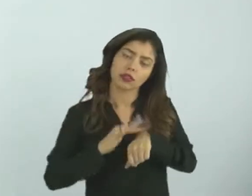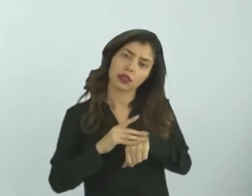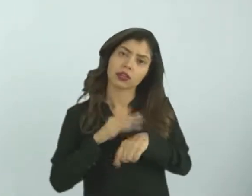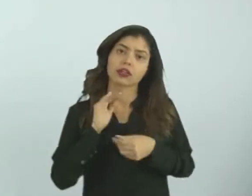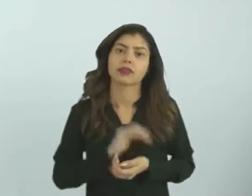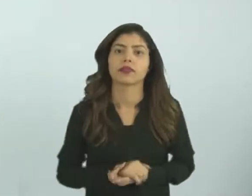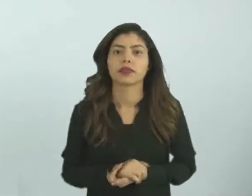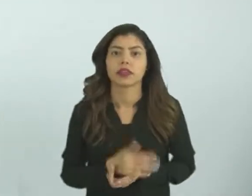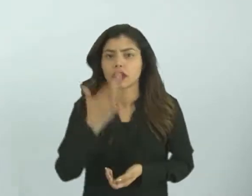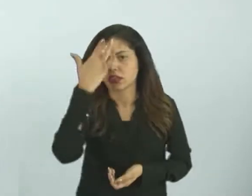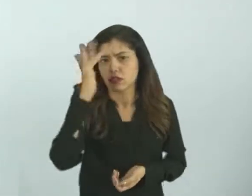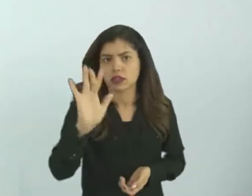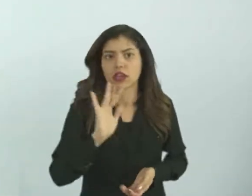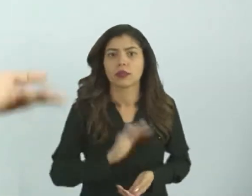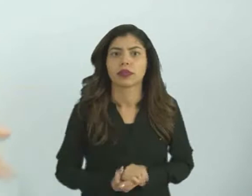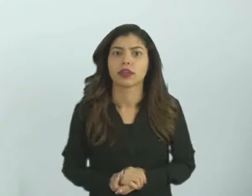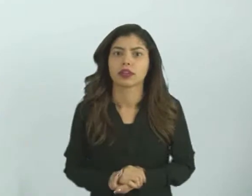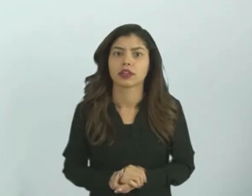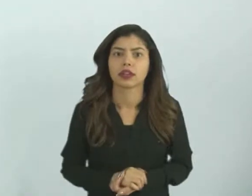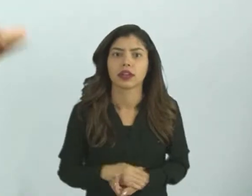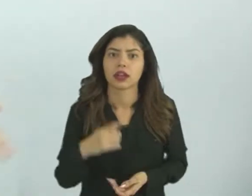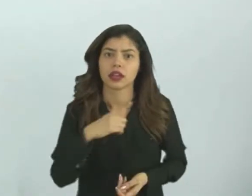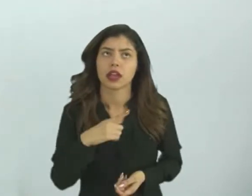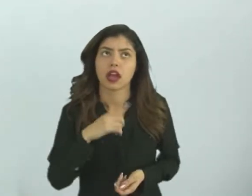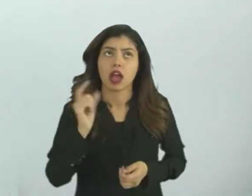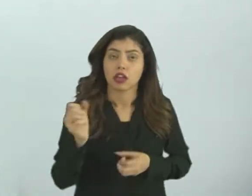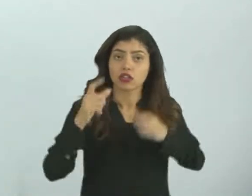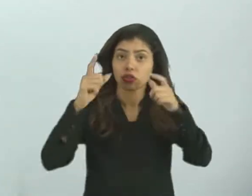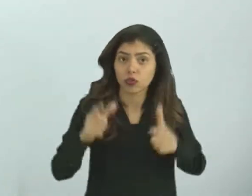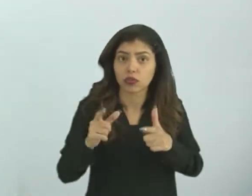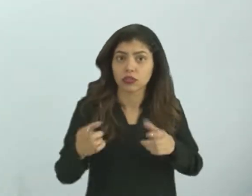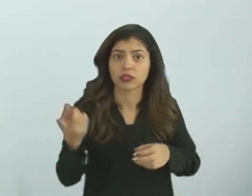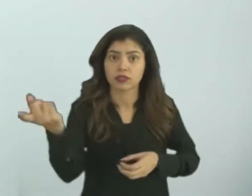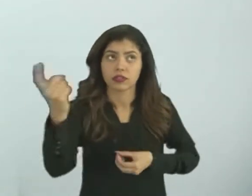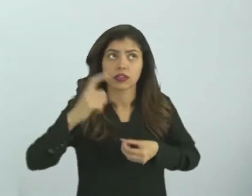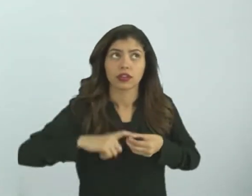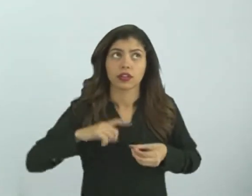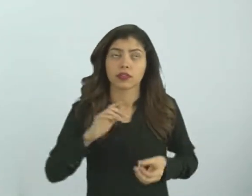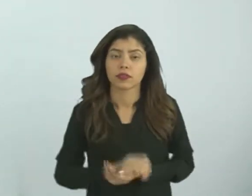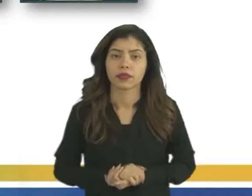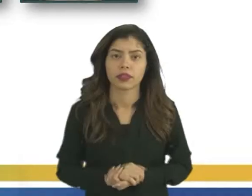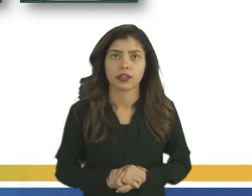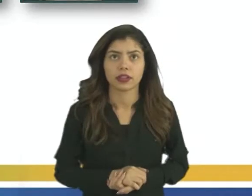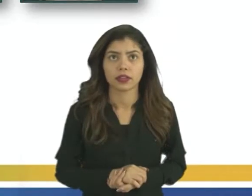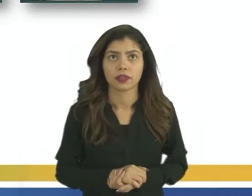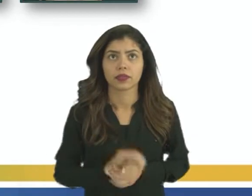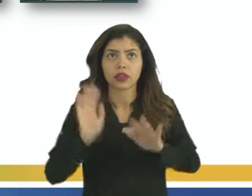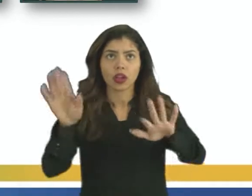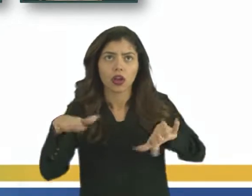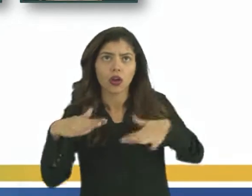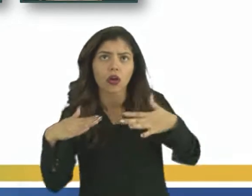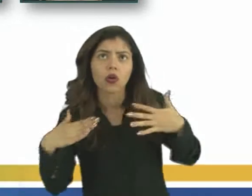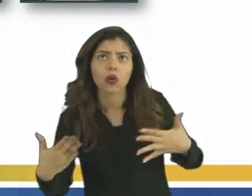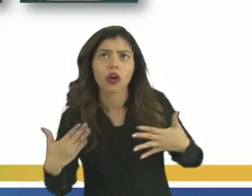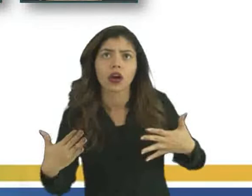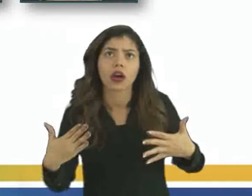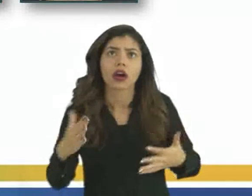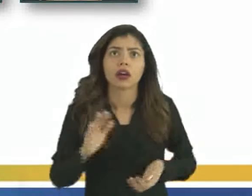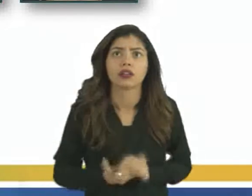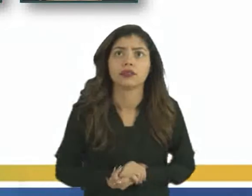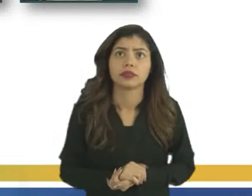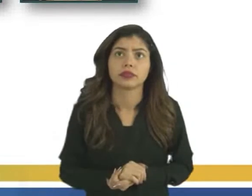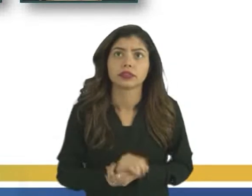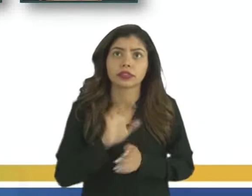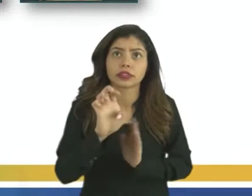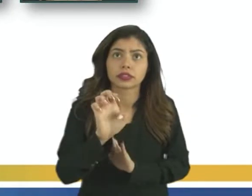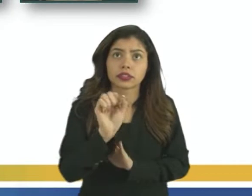a gente não sabe da origem, né? De onde veio, por quem pegou e tudo mais. E quais são os efeitos